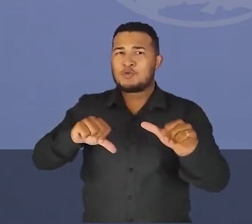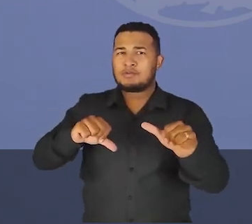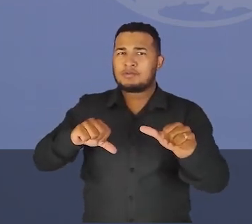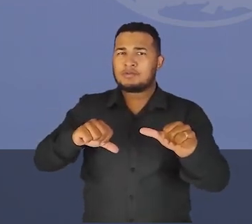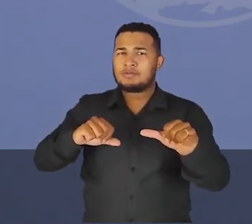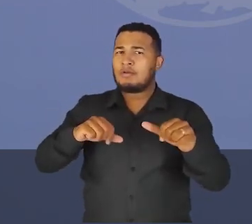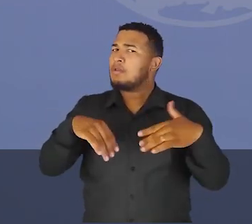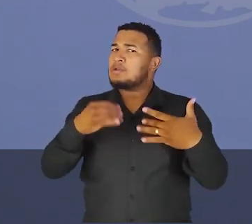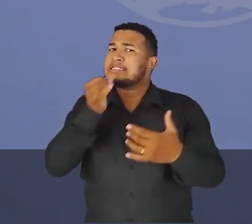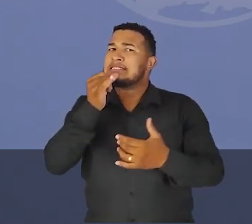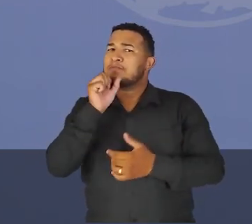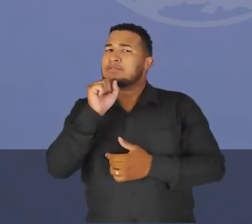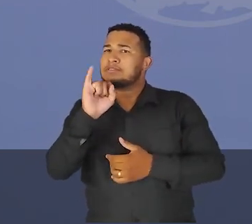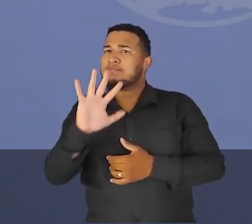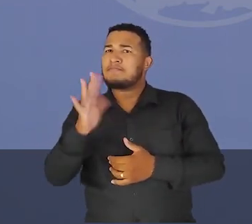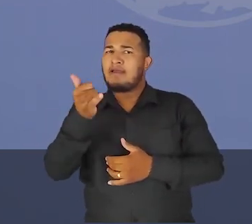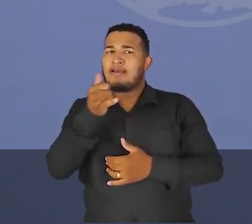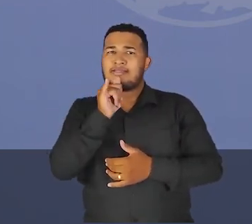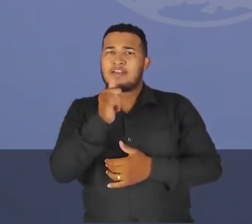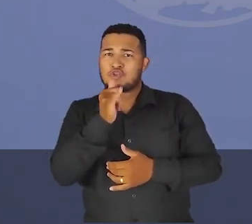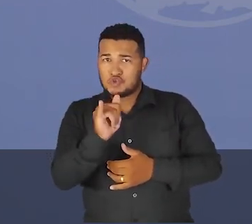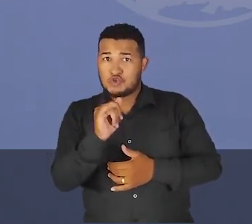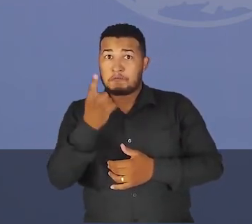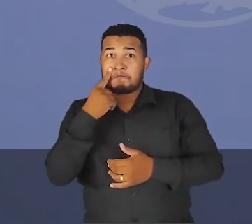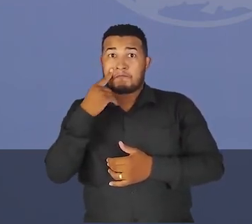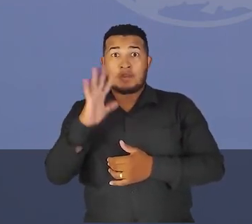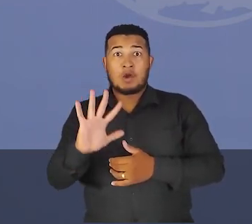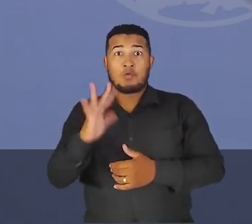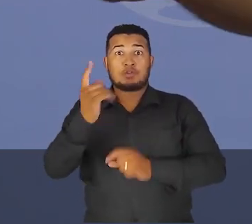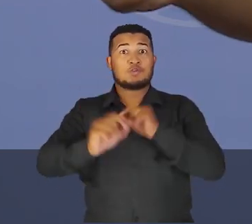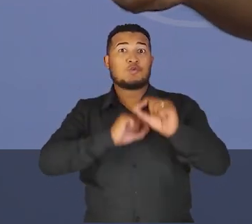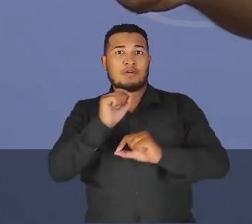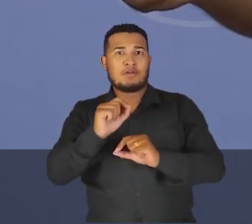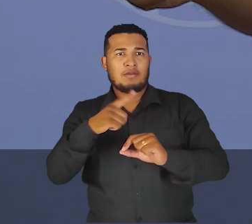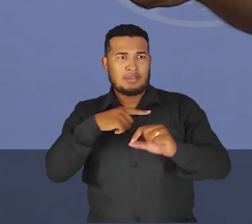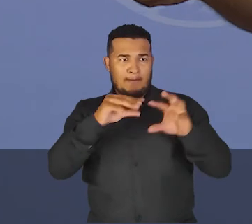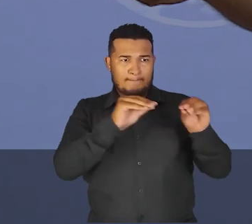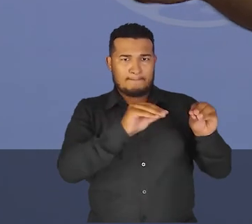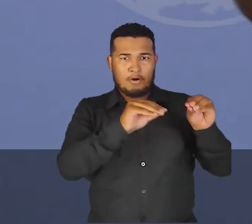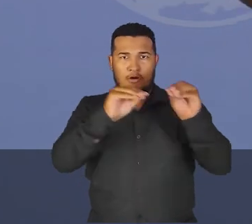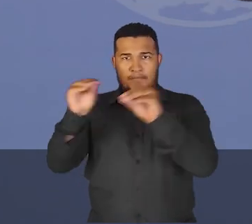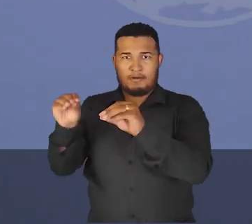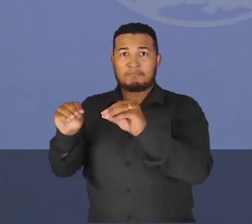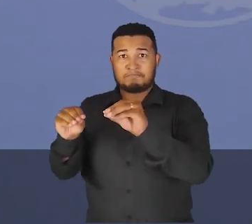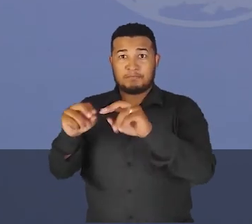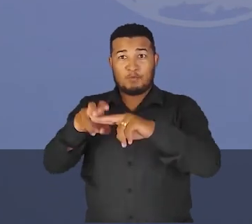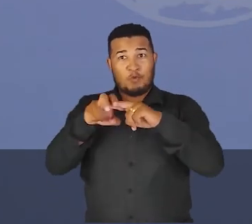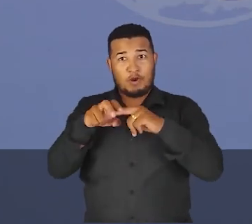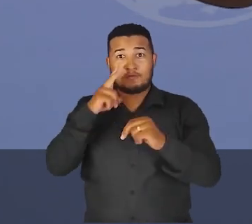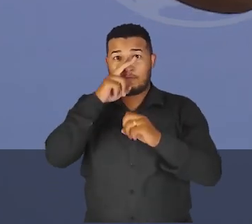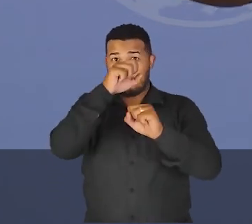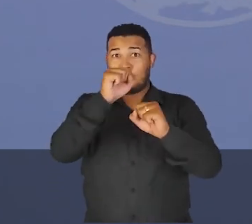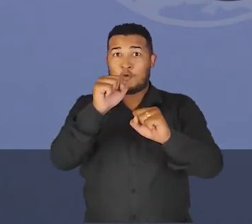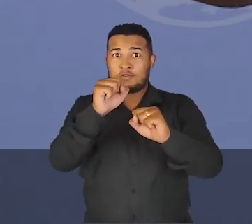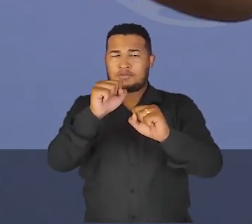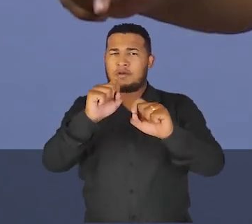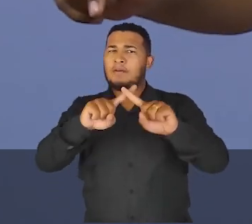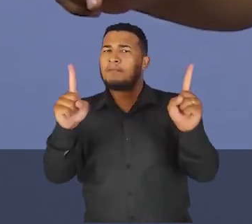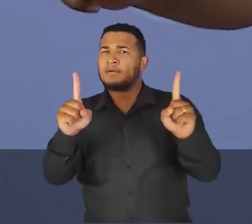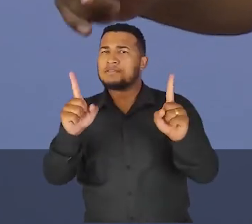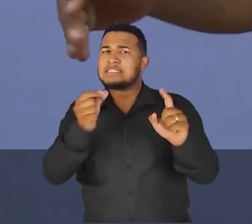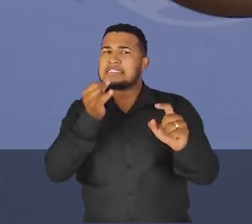você transfere uma energia, olha o que está ocorrendo. Ele está se deslocando devido a essa força, mas ele está